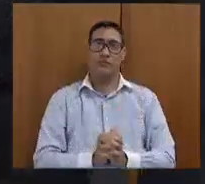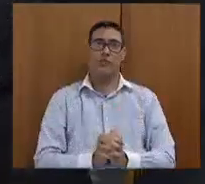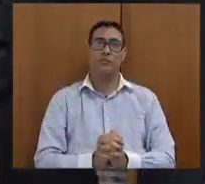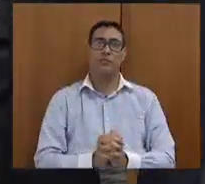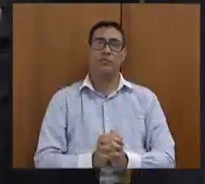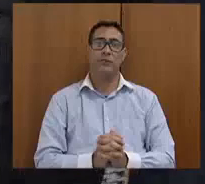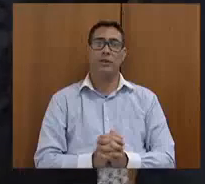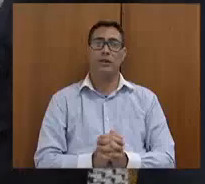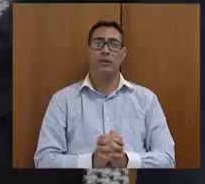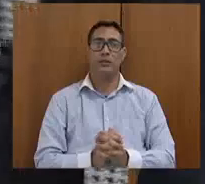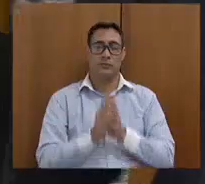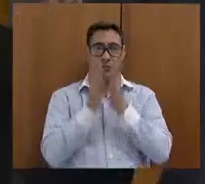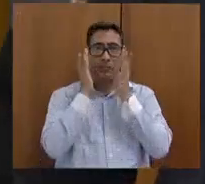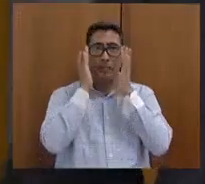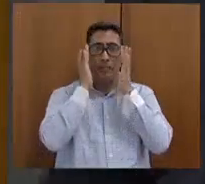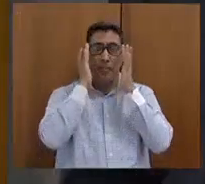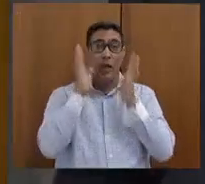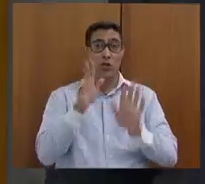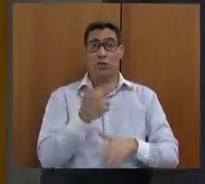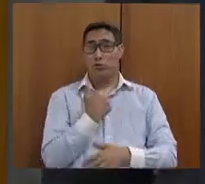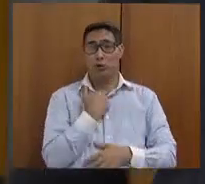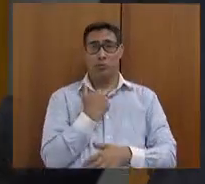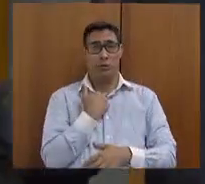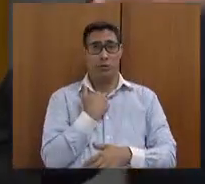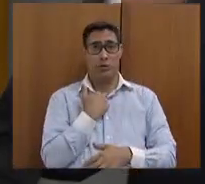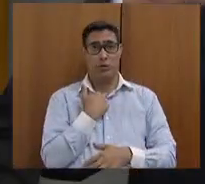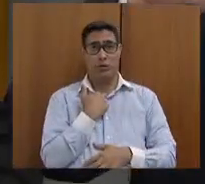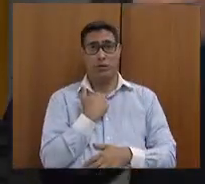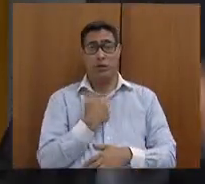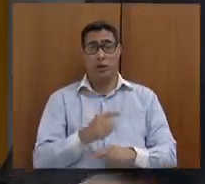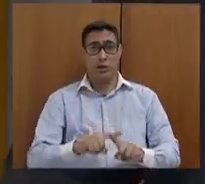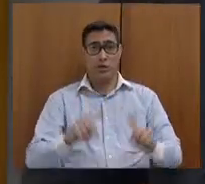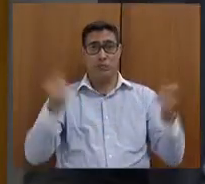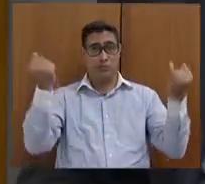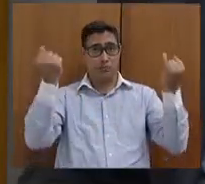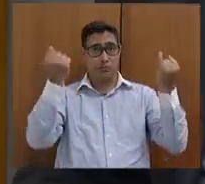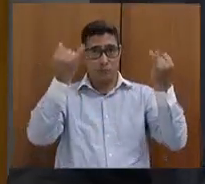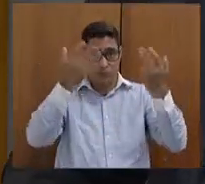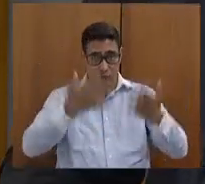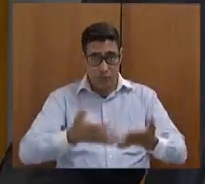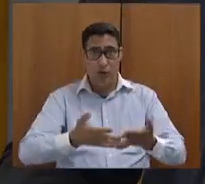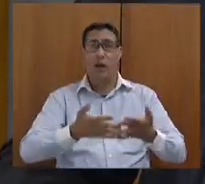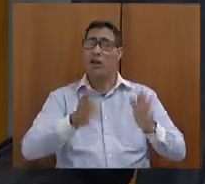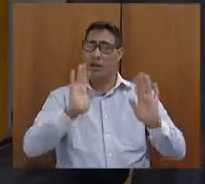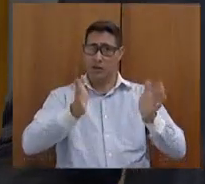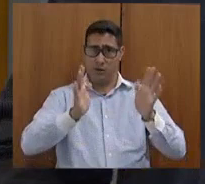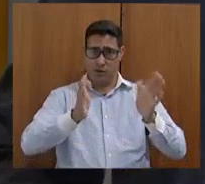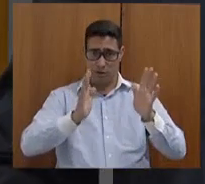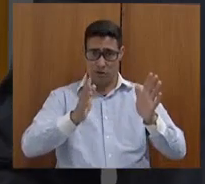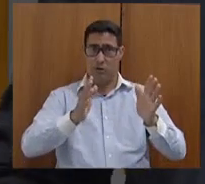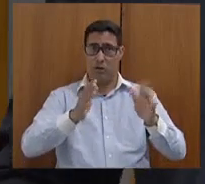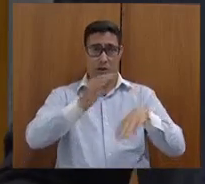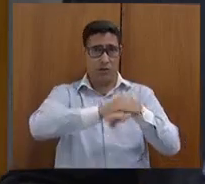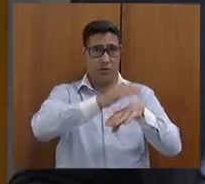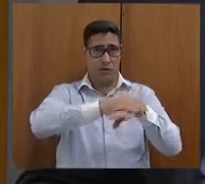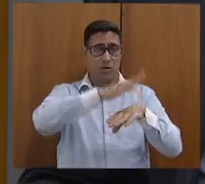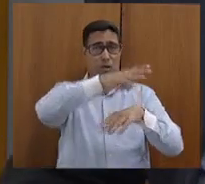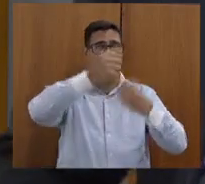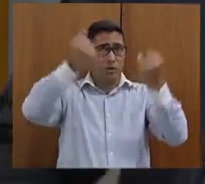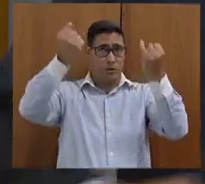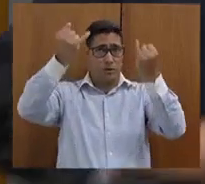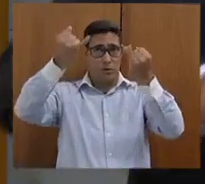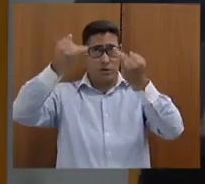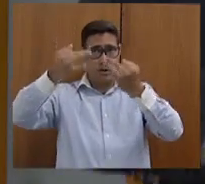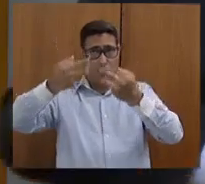e a gente não pode deixar aqui de fazer o contraponto que foi muito bem abordado pelo senhor No começo